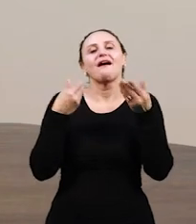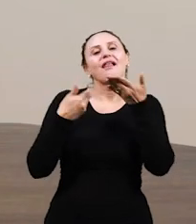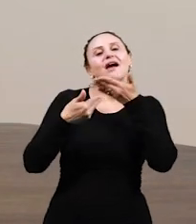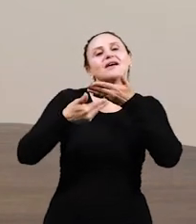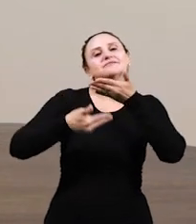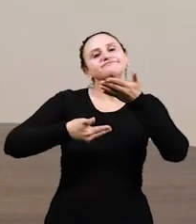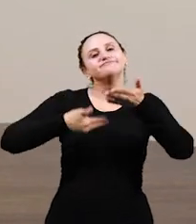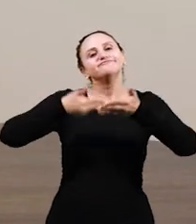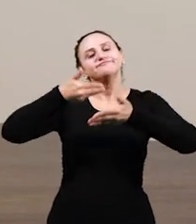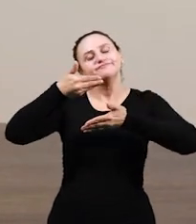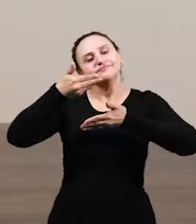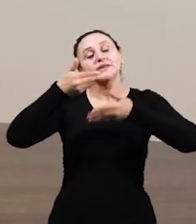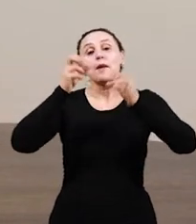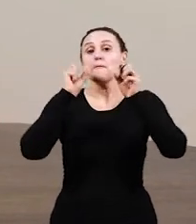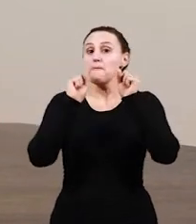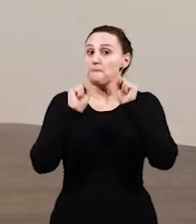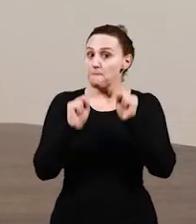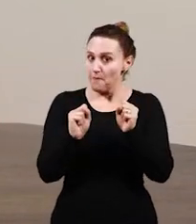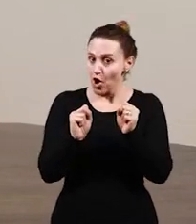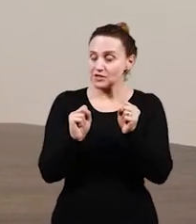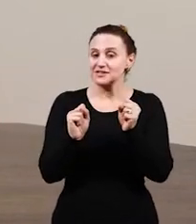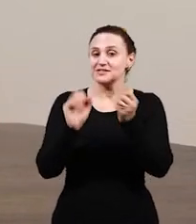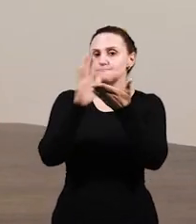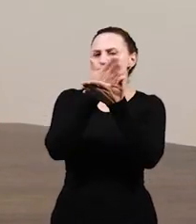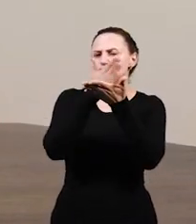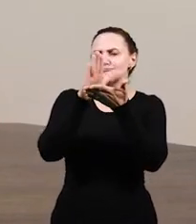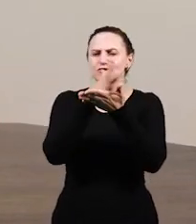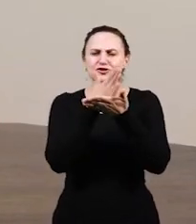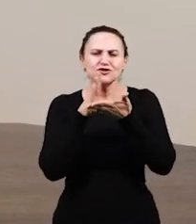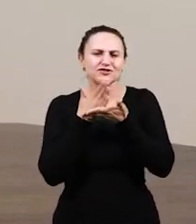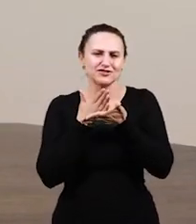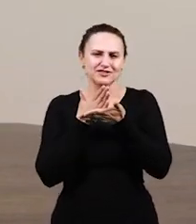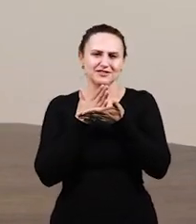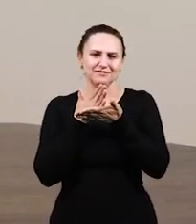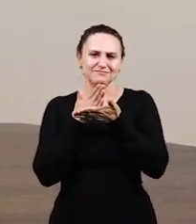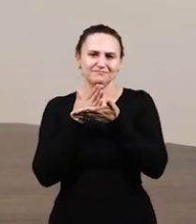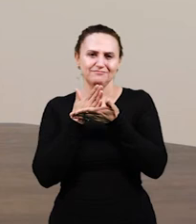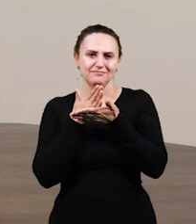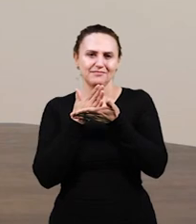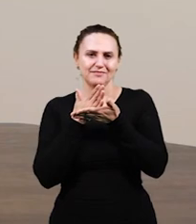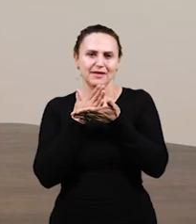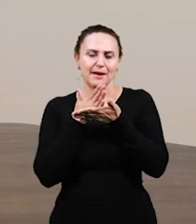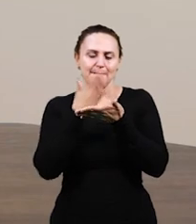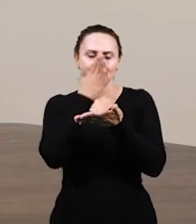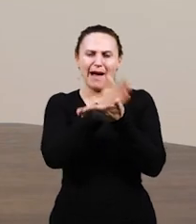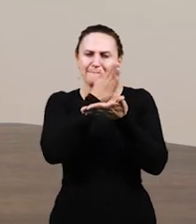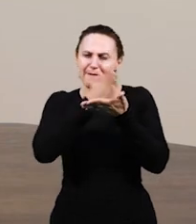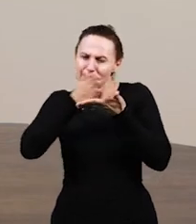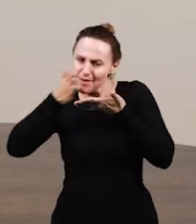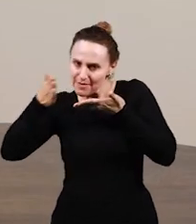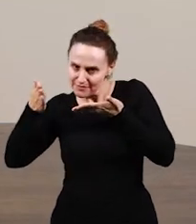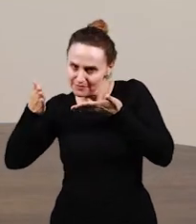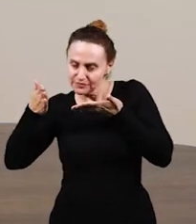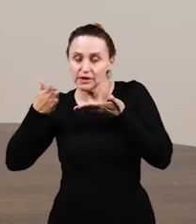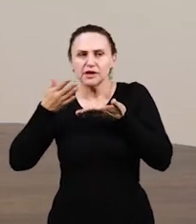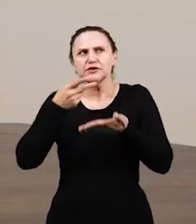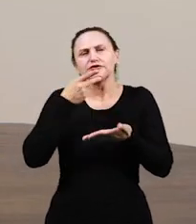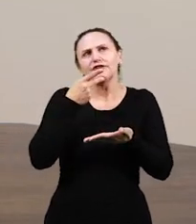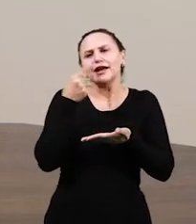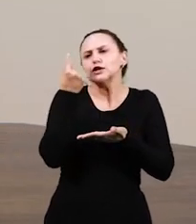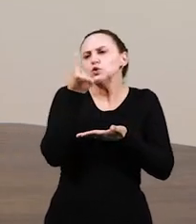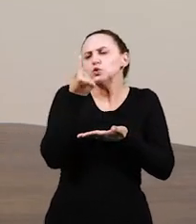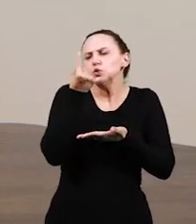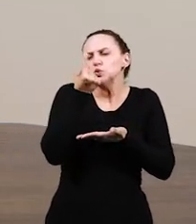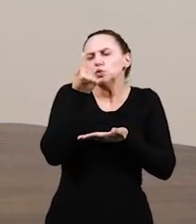articulada a gente tá dizendo que ela pode ser dividida em unidades menores tá quando a gente fala em